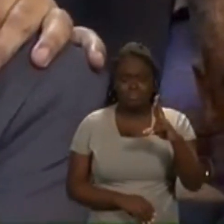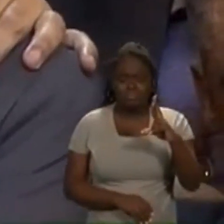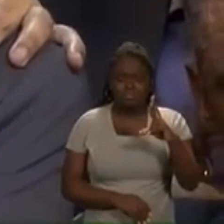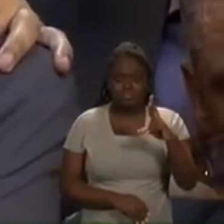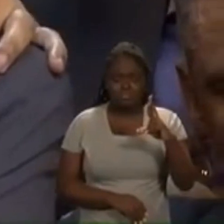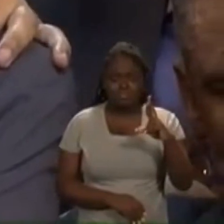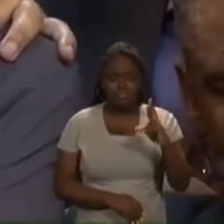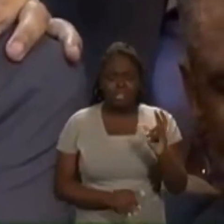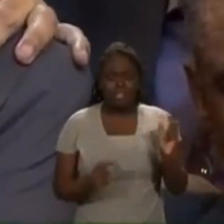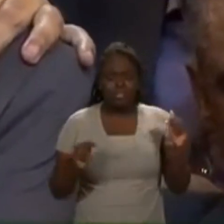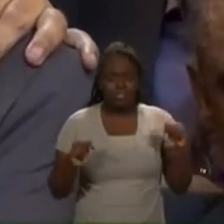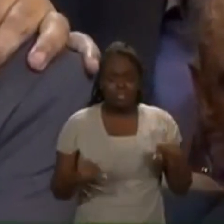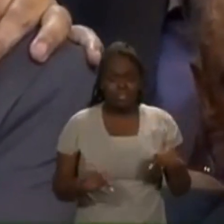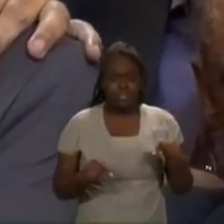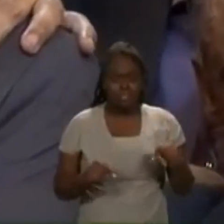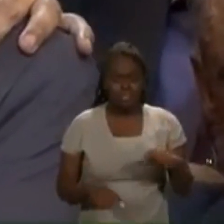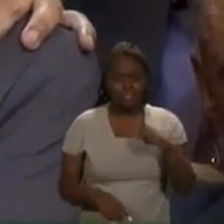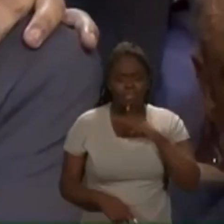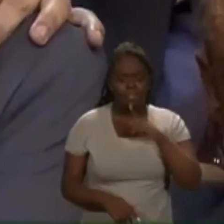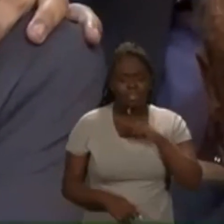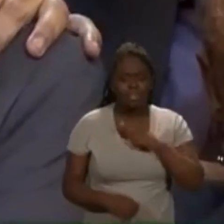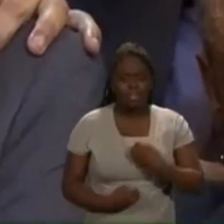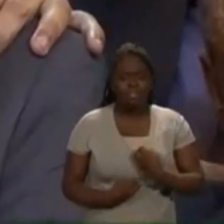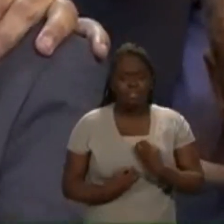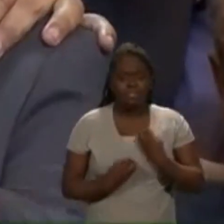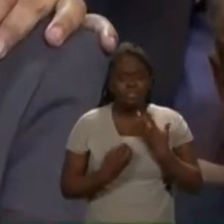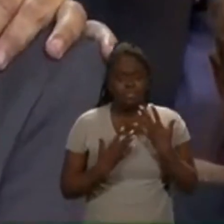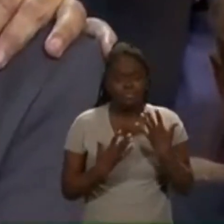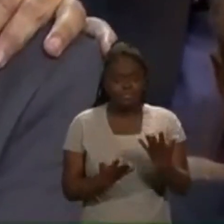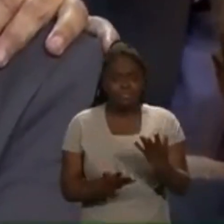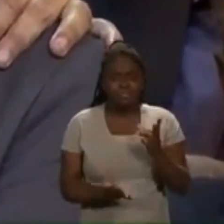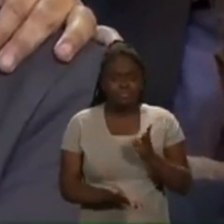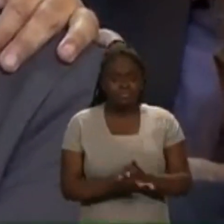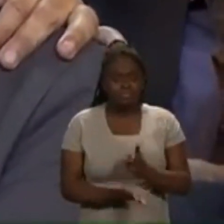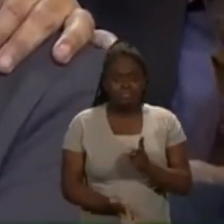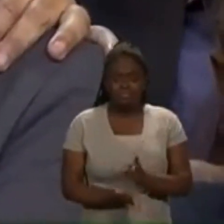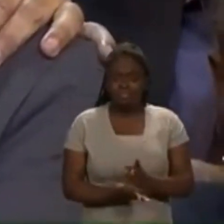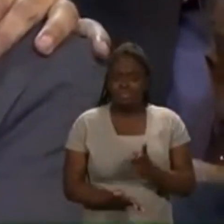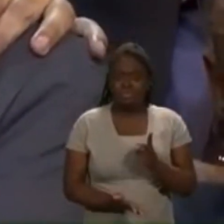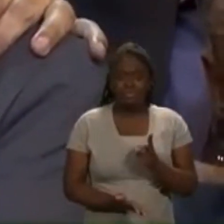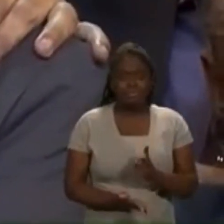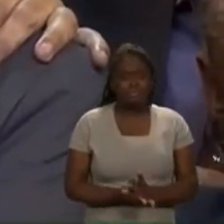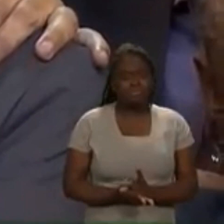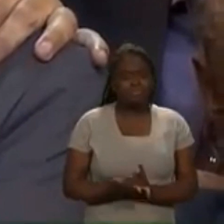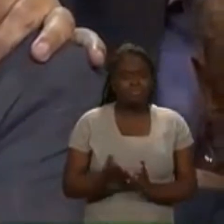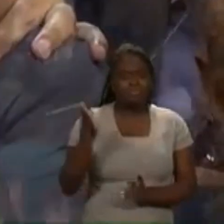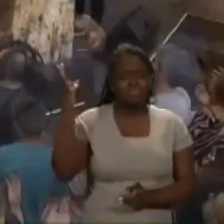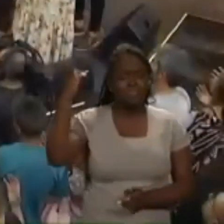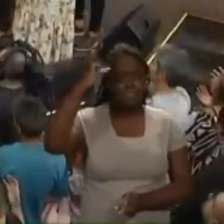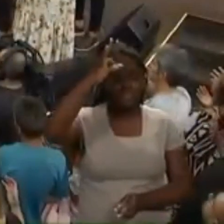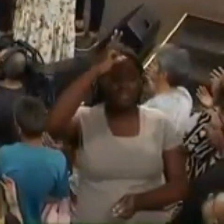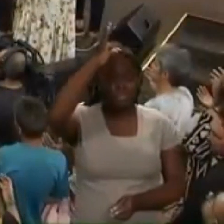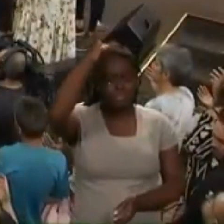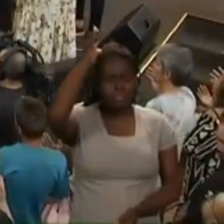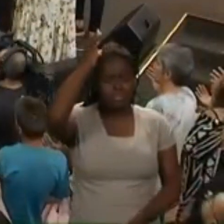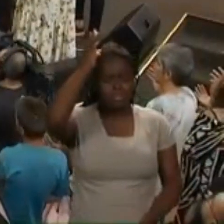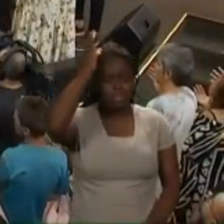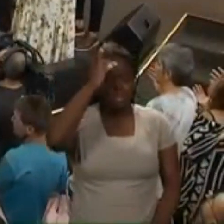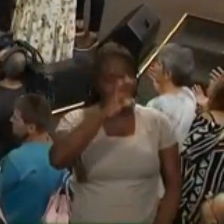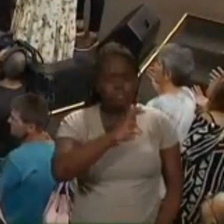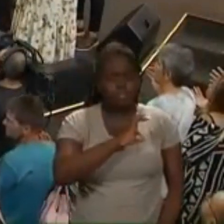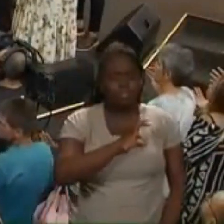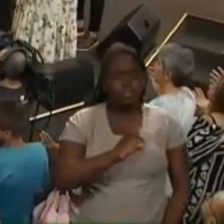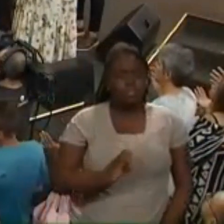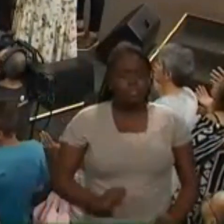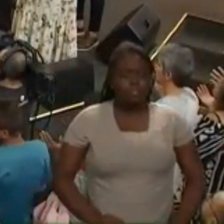que desse púlpito flua, continue fluindo rios de águas vivas,